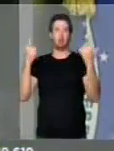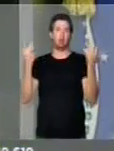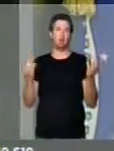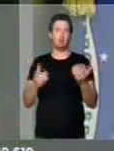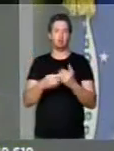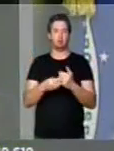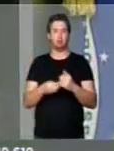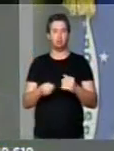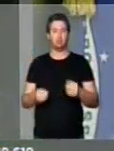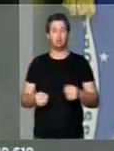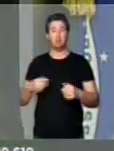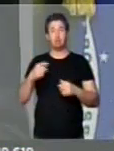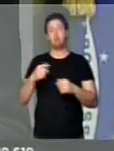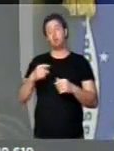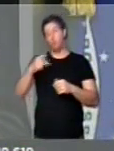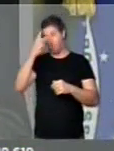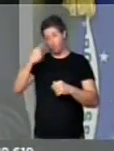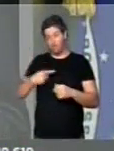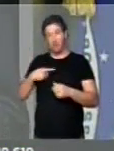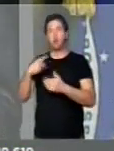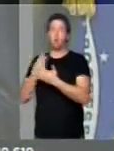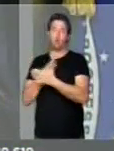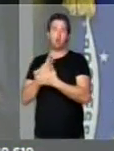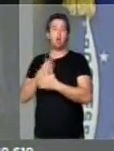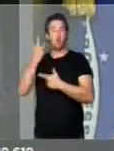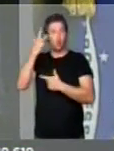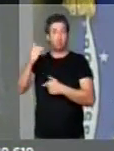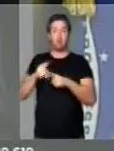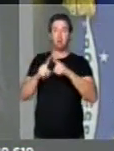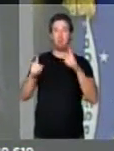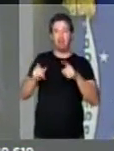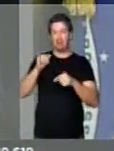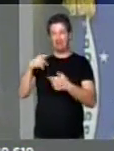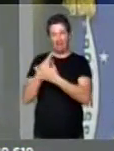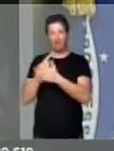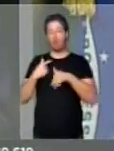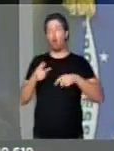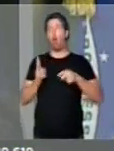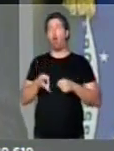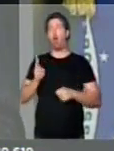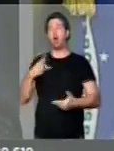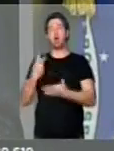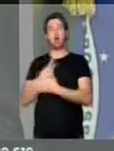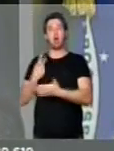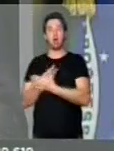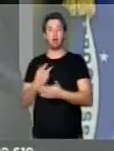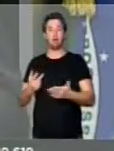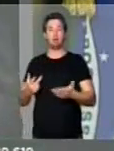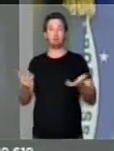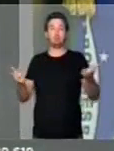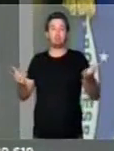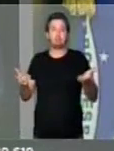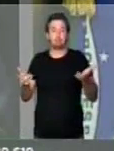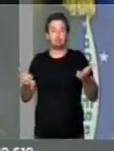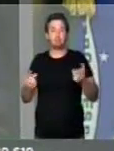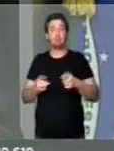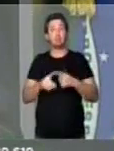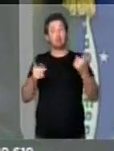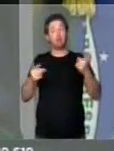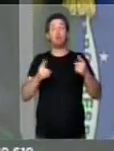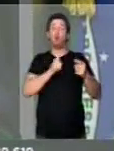que errar é humano, persistir no erro não é inteligente, e que, portanto, esse governo acerta em trazer de